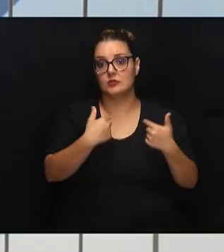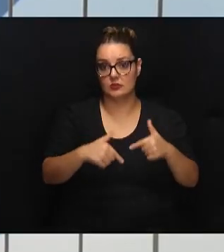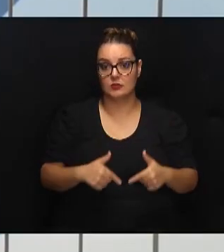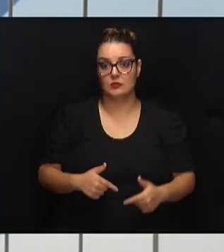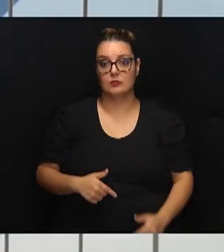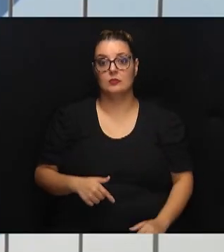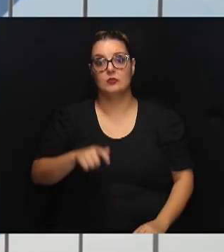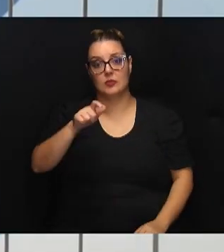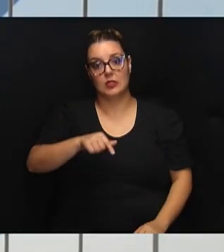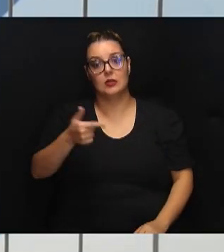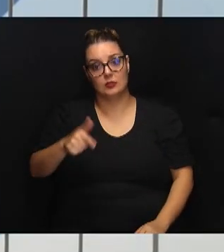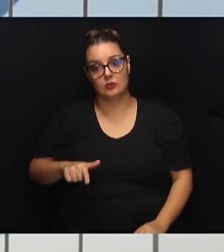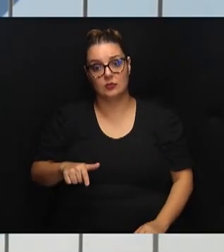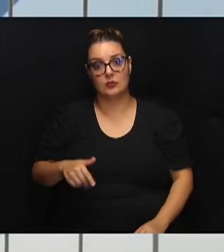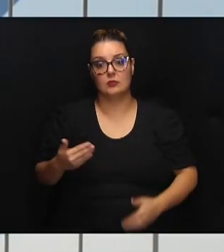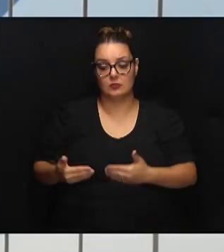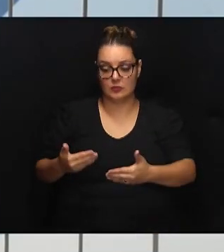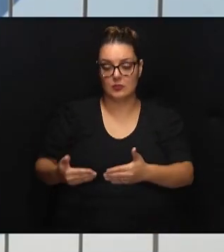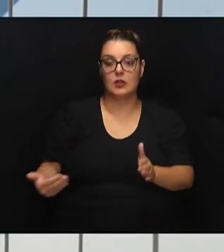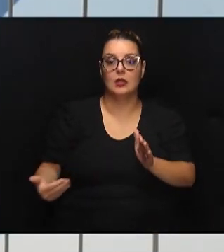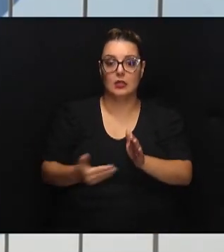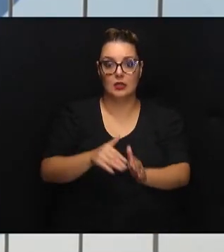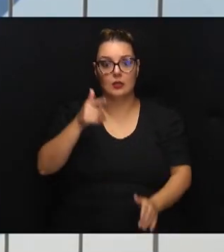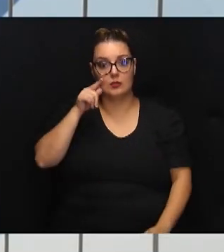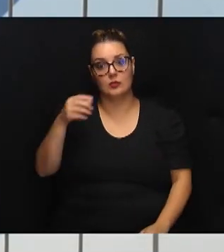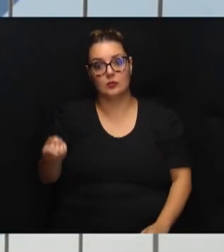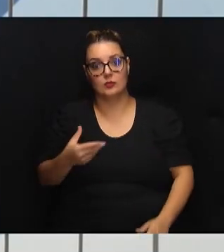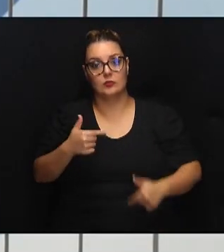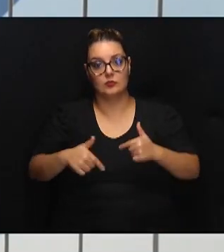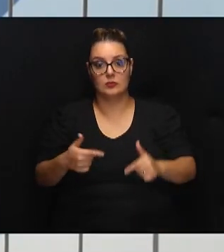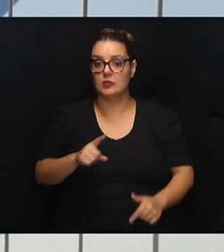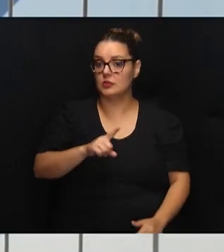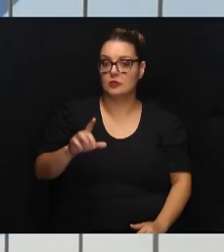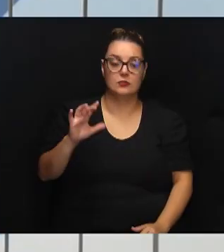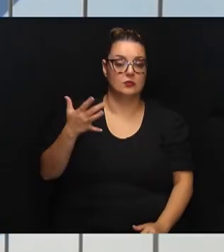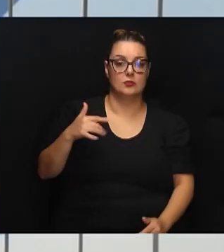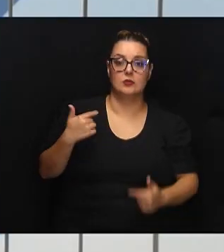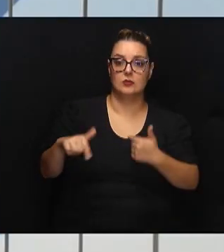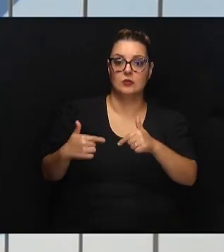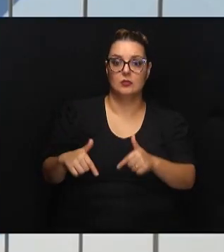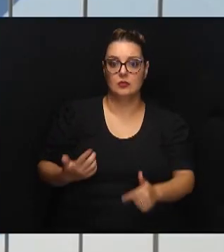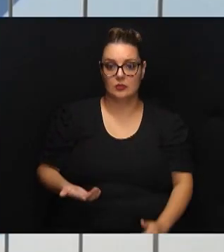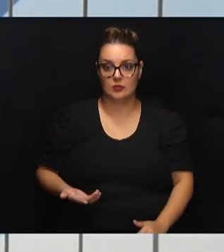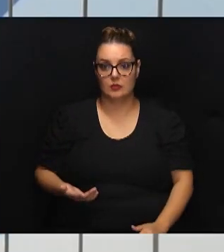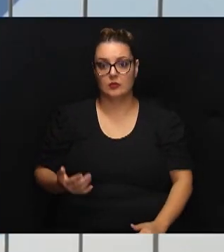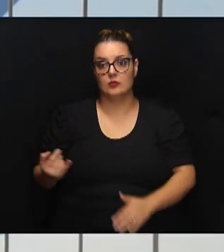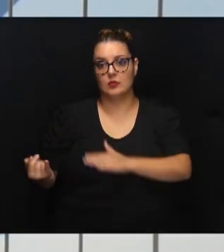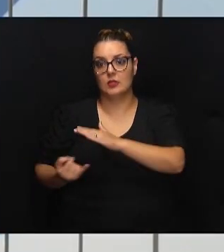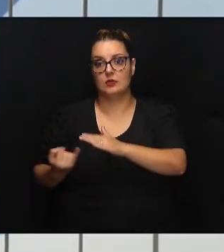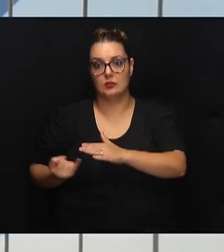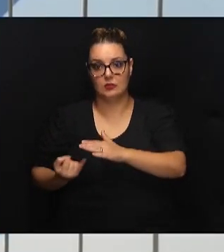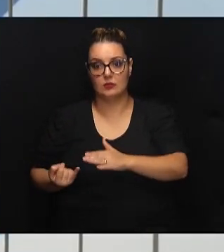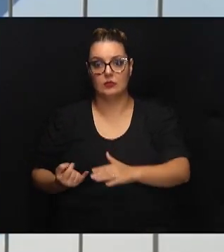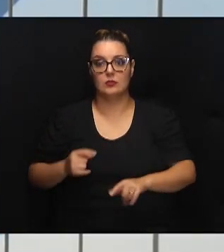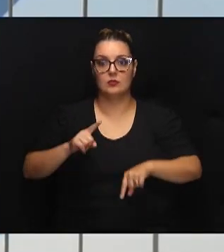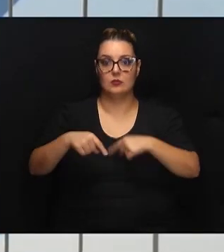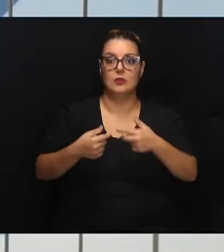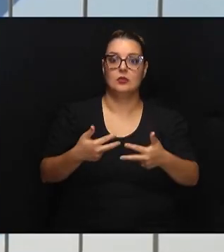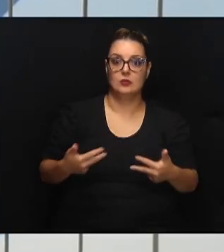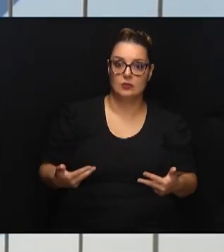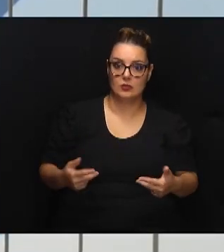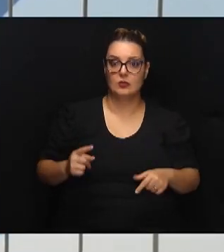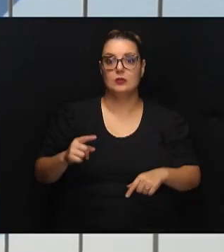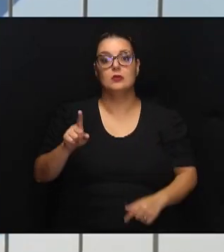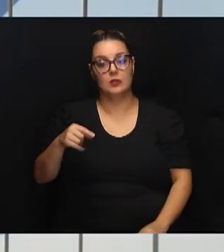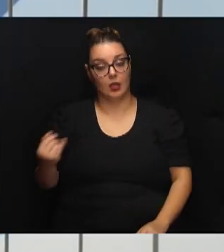manter por um tempo até arrumar um novo emprego. Isso não acontece com o trabalhador informal. E outra coisa que eu acho que é